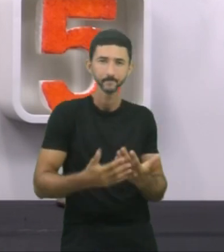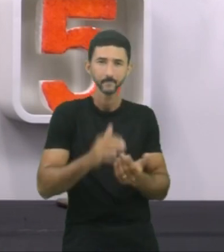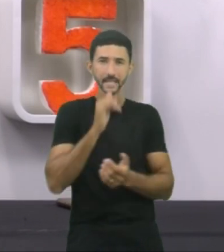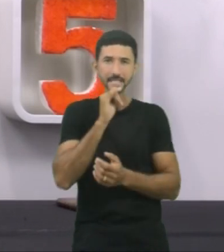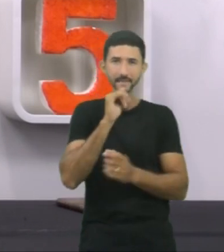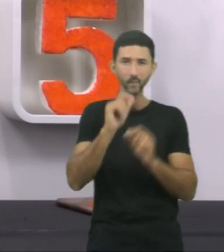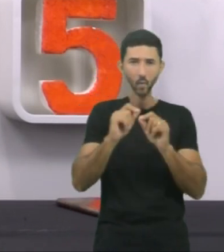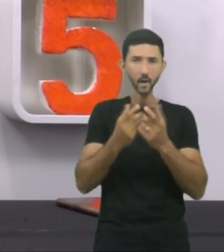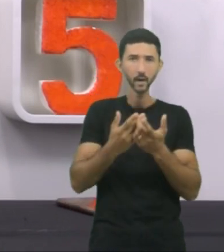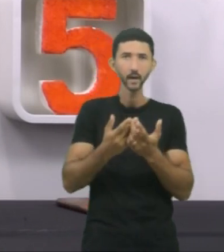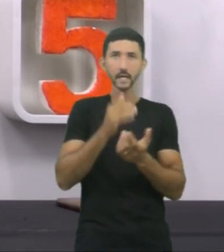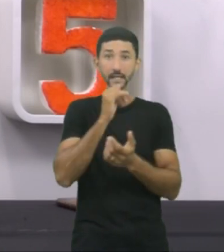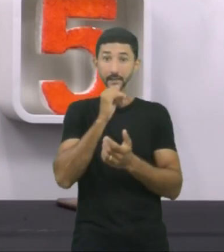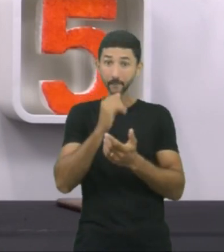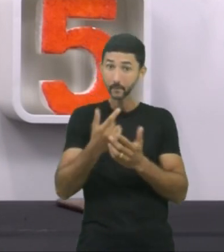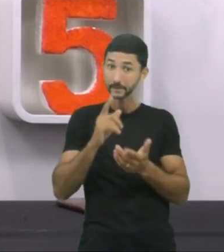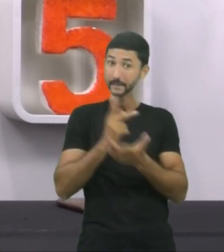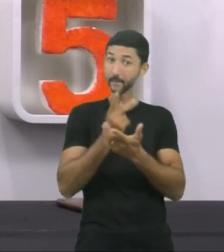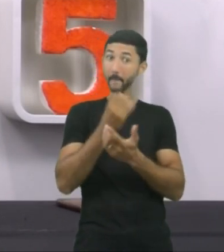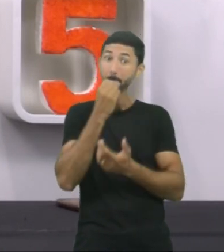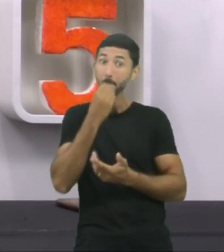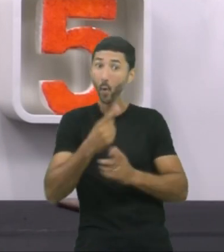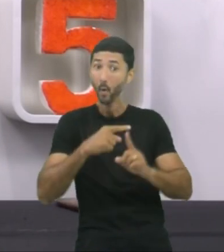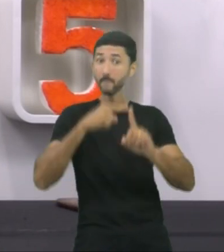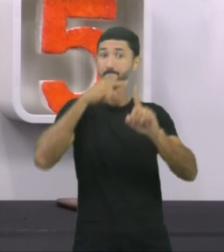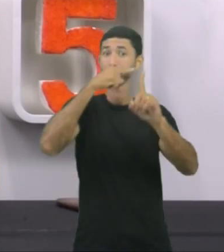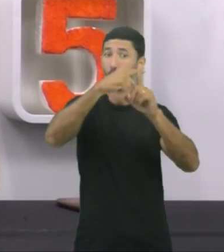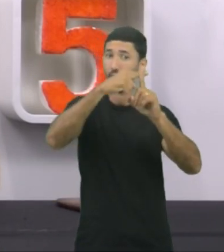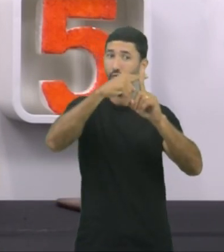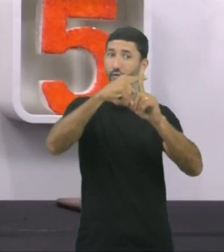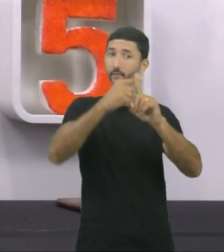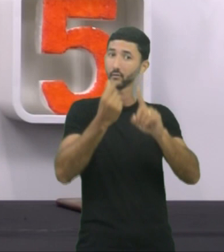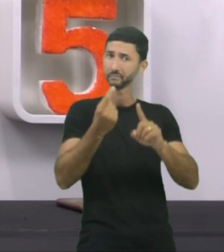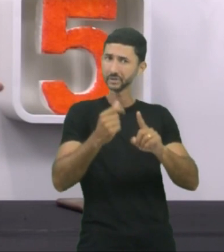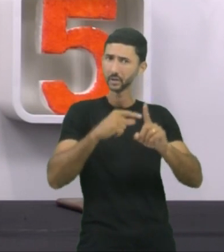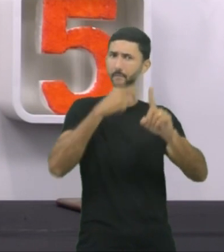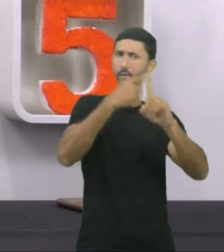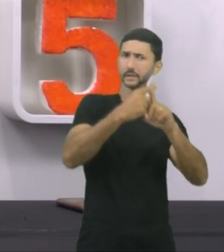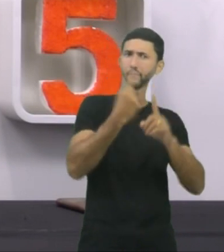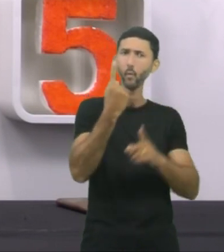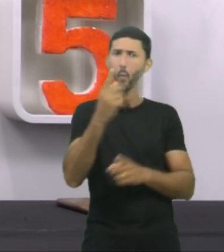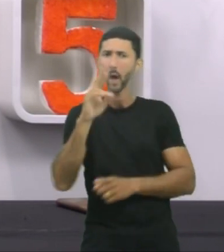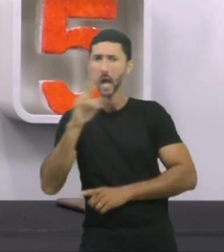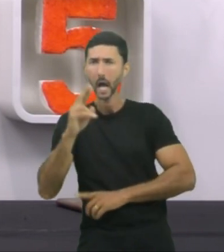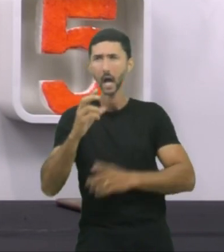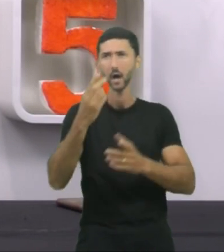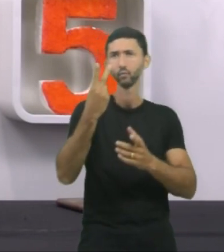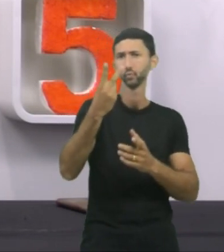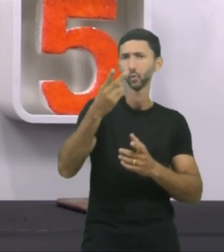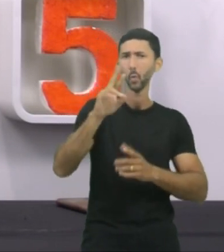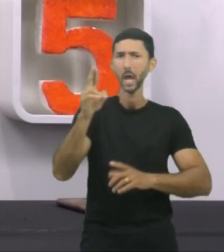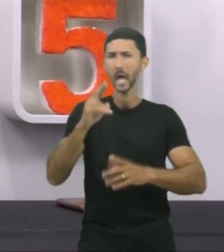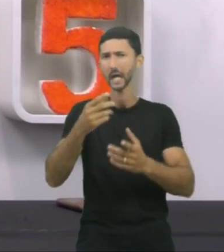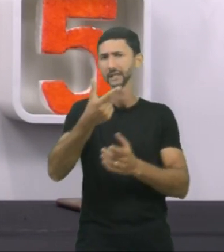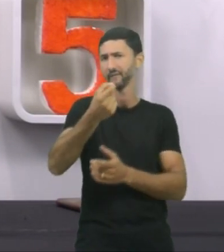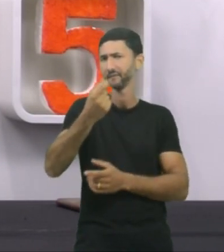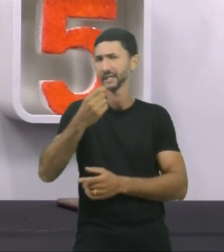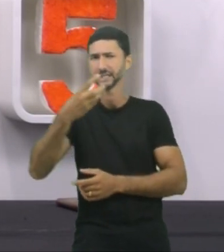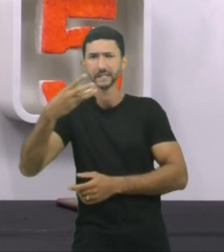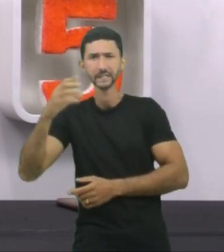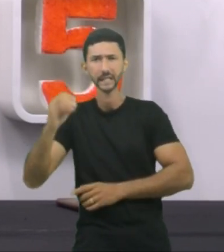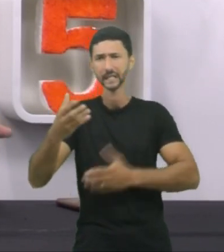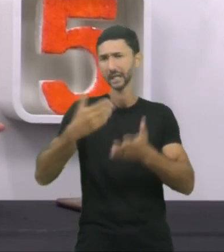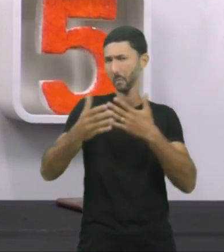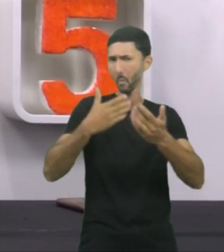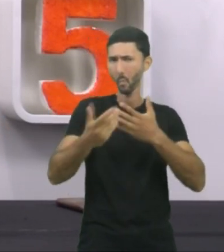sempre vantajoso ter saldo positivo, mesmo que seja R$ 1, R$ 2, R$ 20, 30.